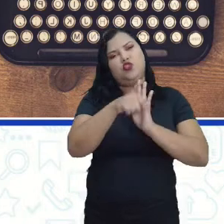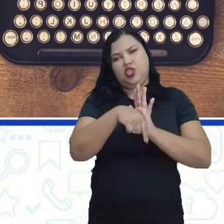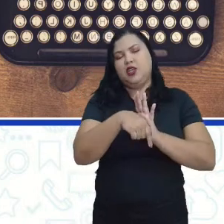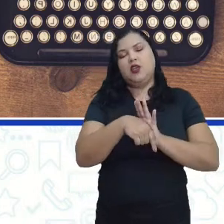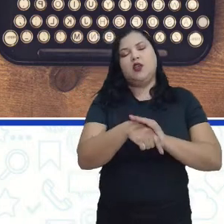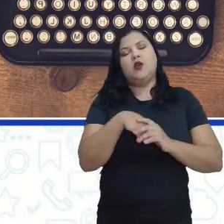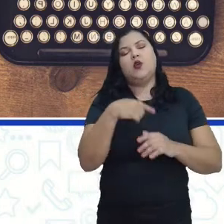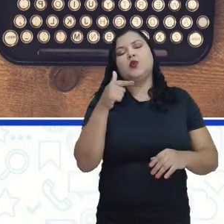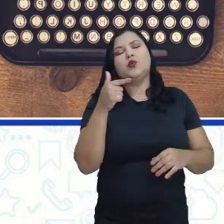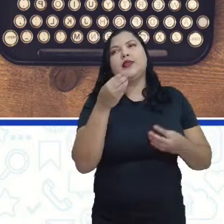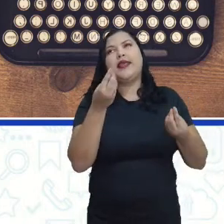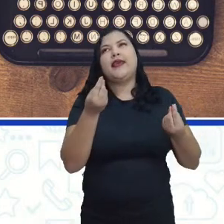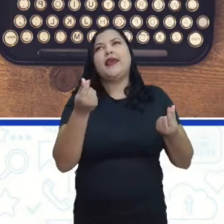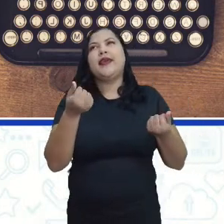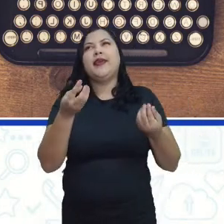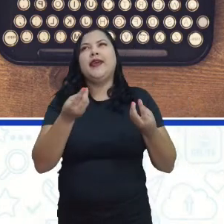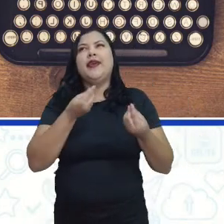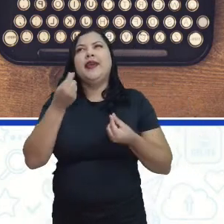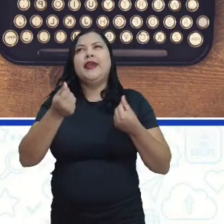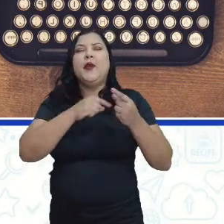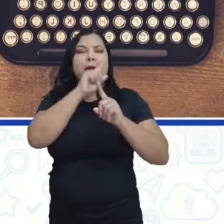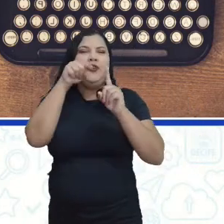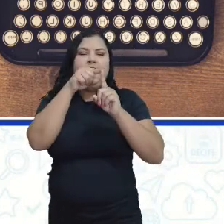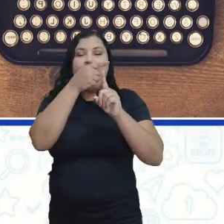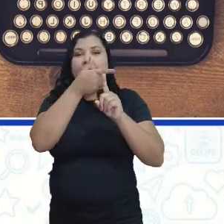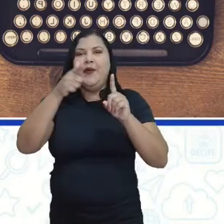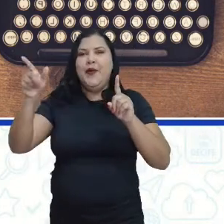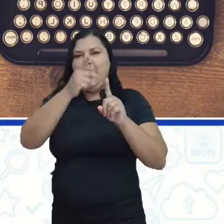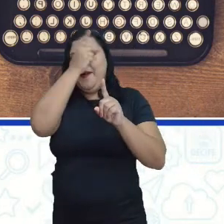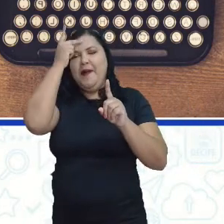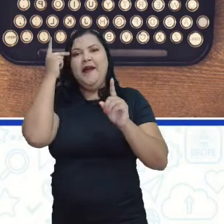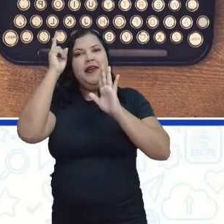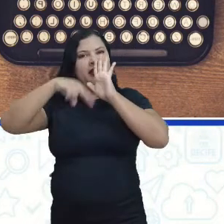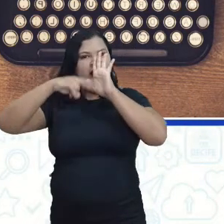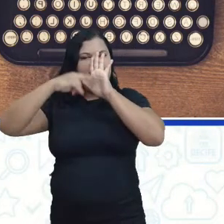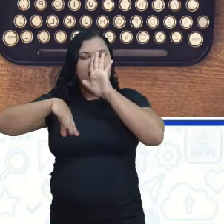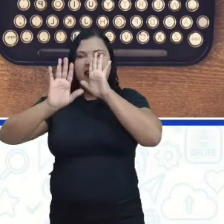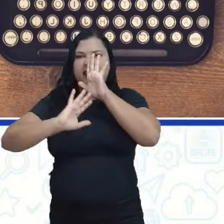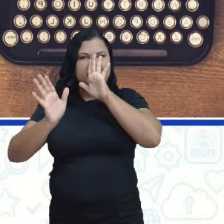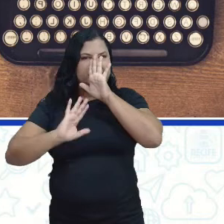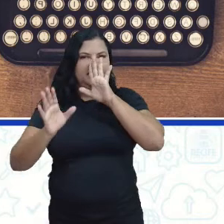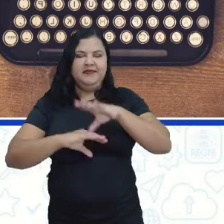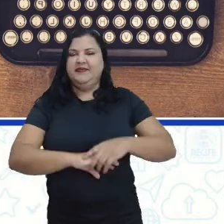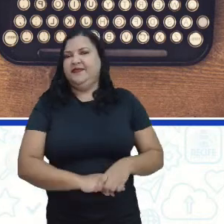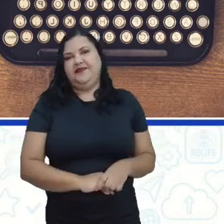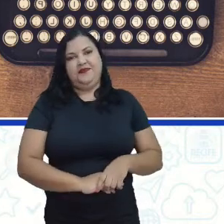si, diário, ele não vai ter esse objetivo de que outra pessoa leia.